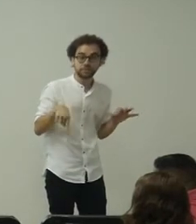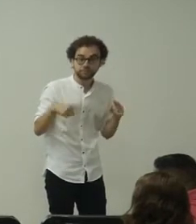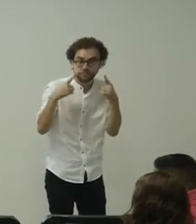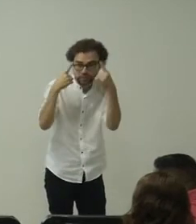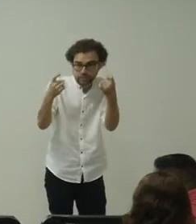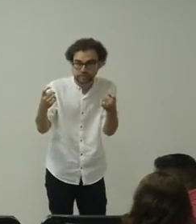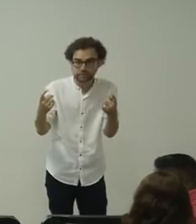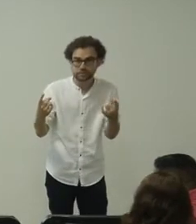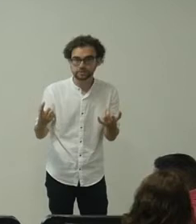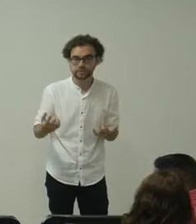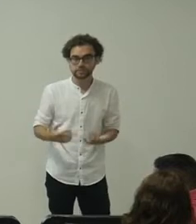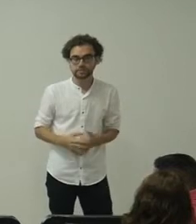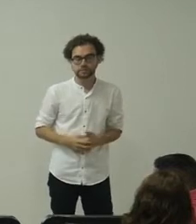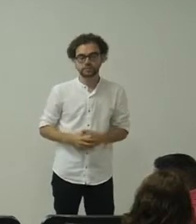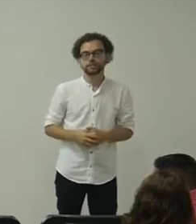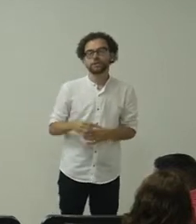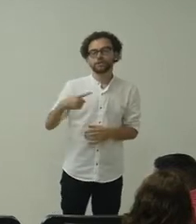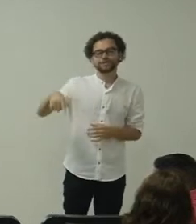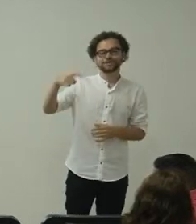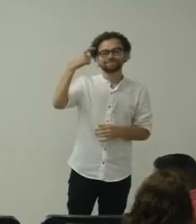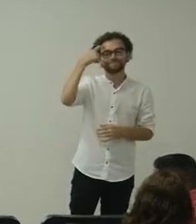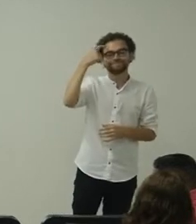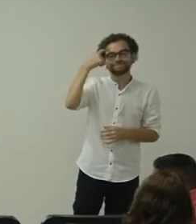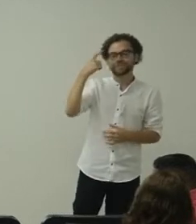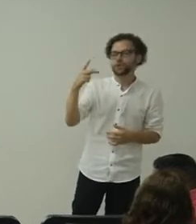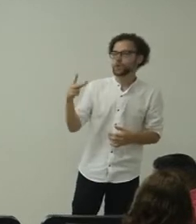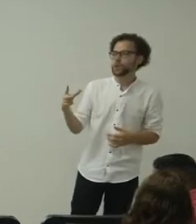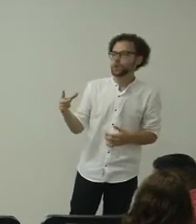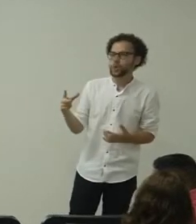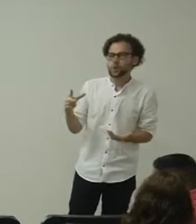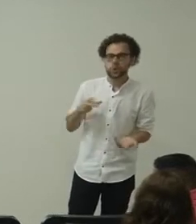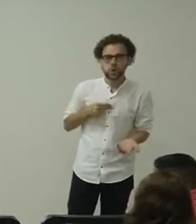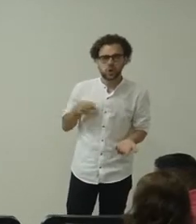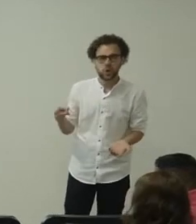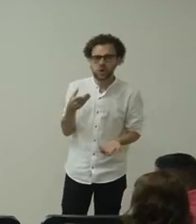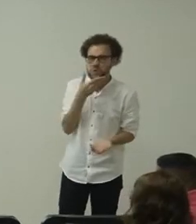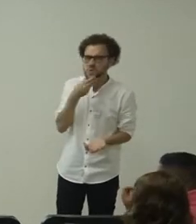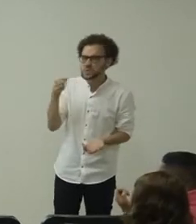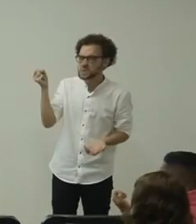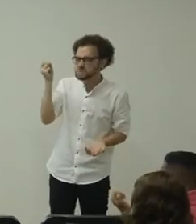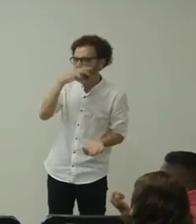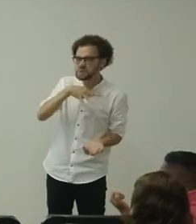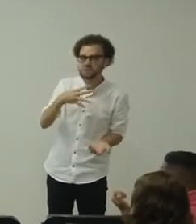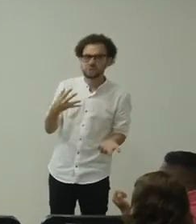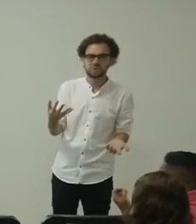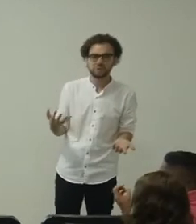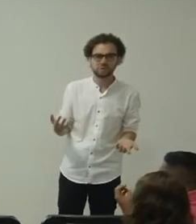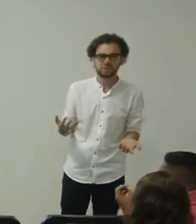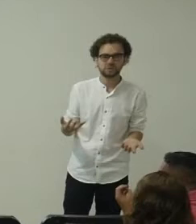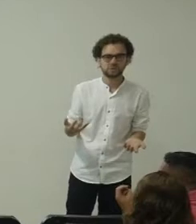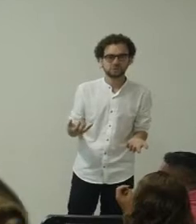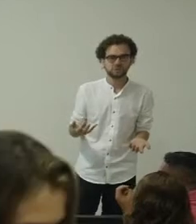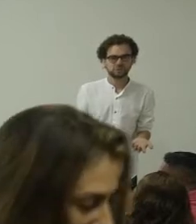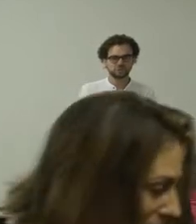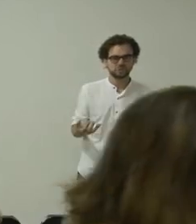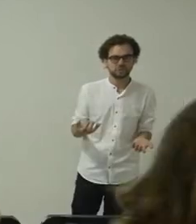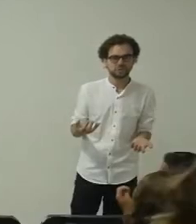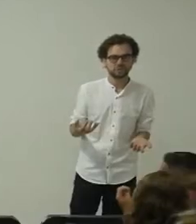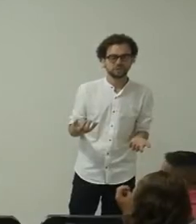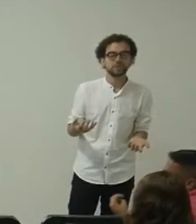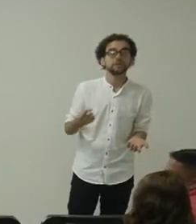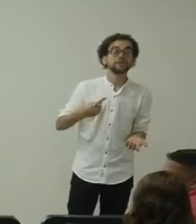violência. E aí a gente acha que, nossa, que sujeito ogro. Que a gente vai, o